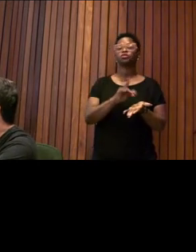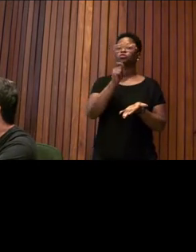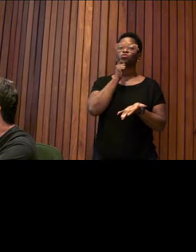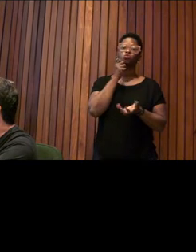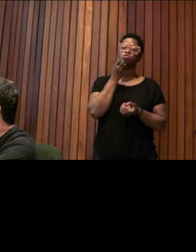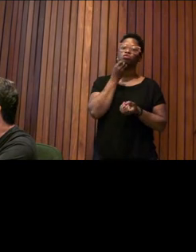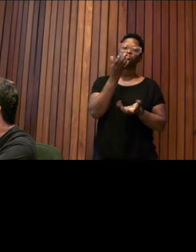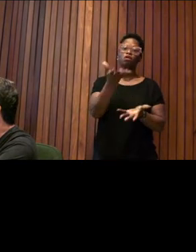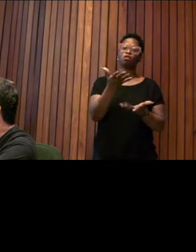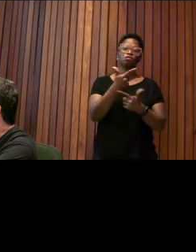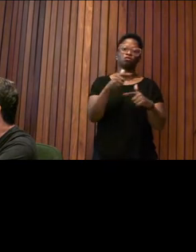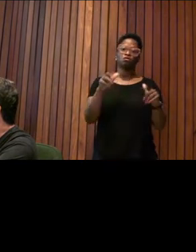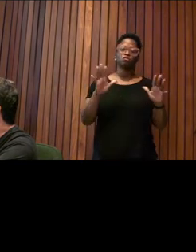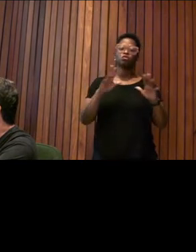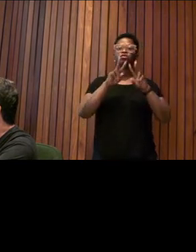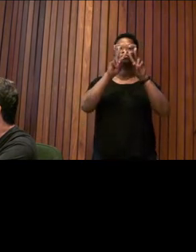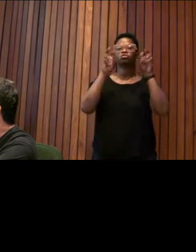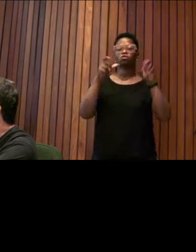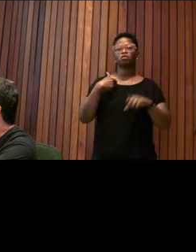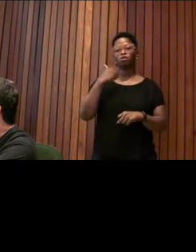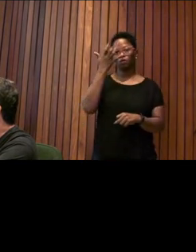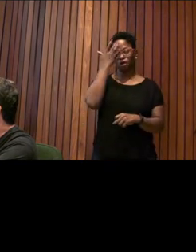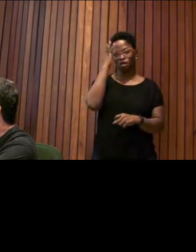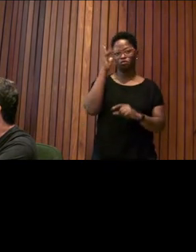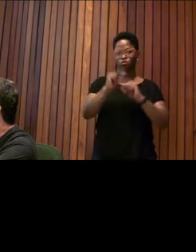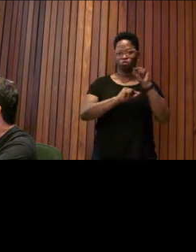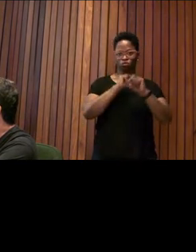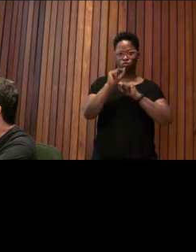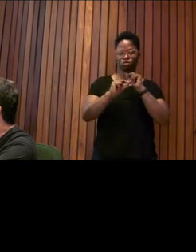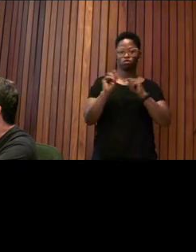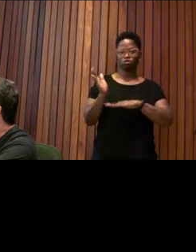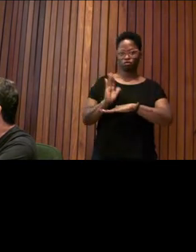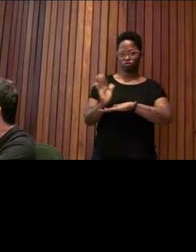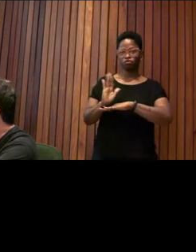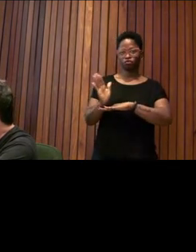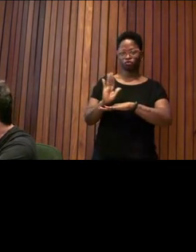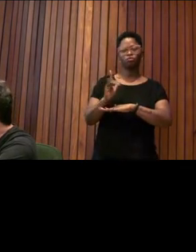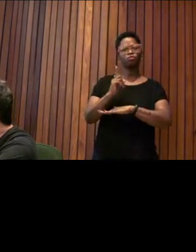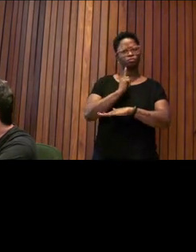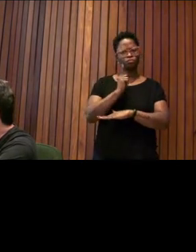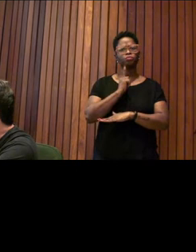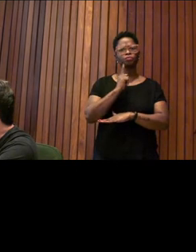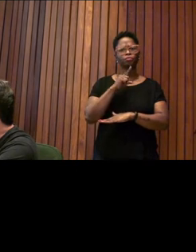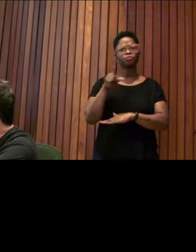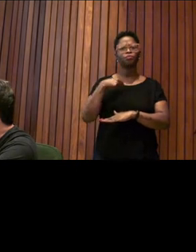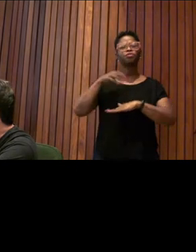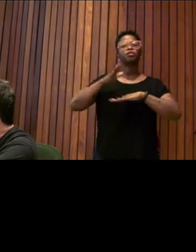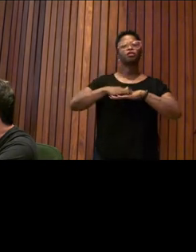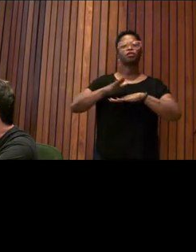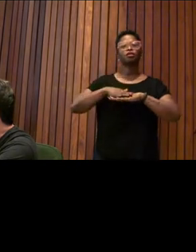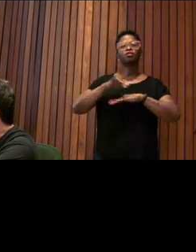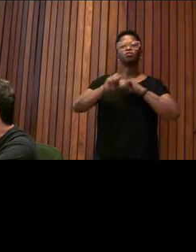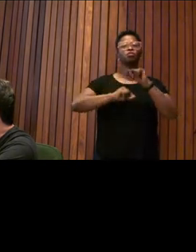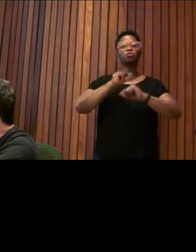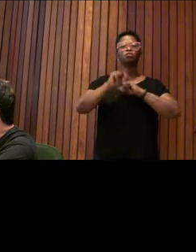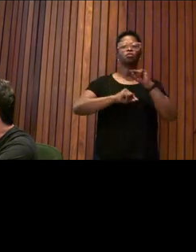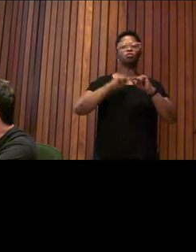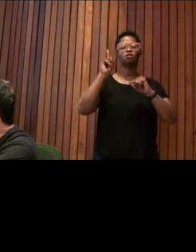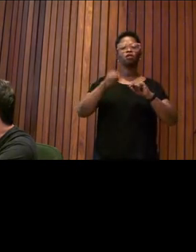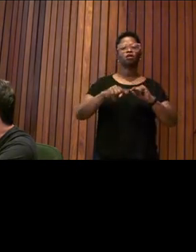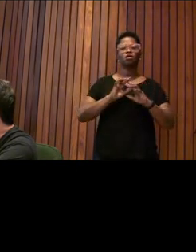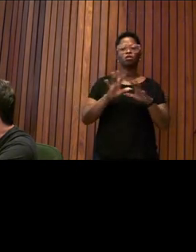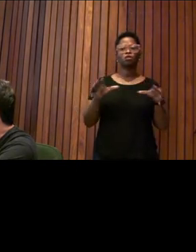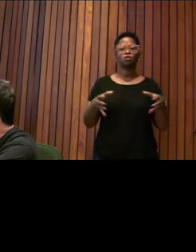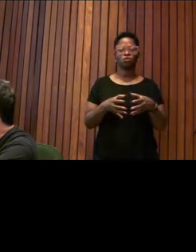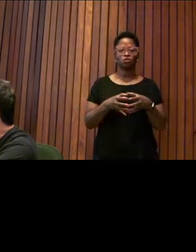o que falar nesse sentido. Acho que os filmes eles fazem um